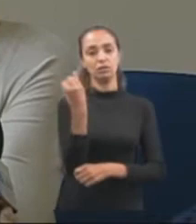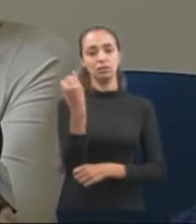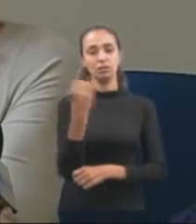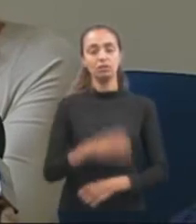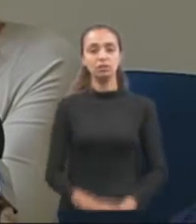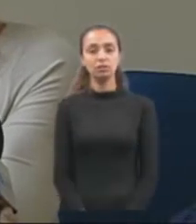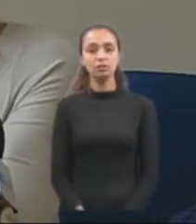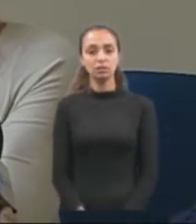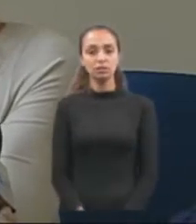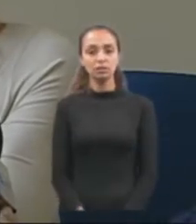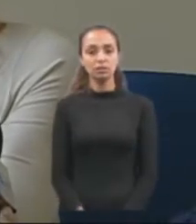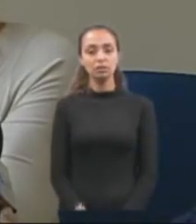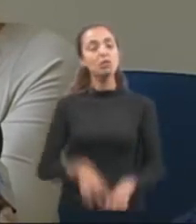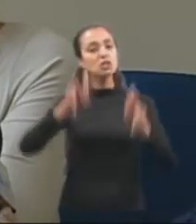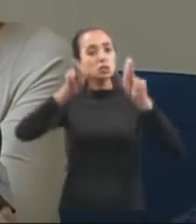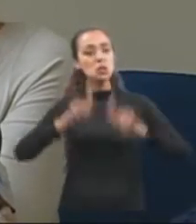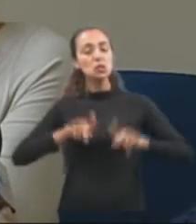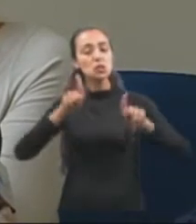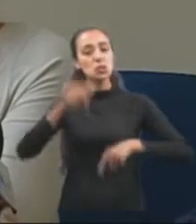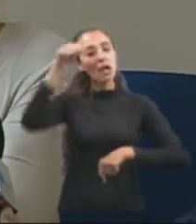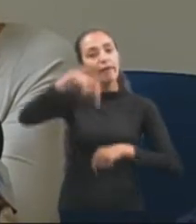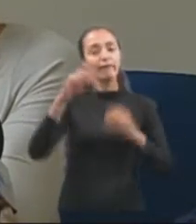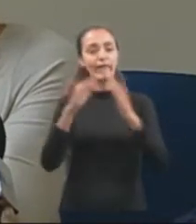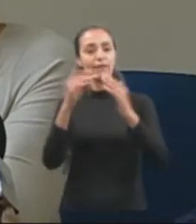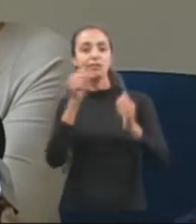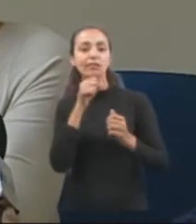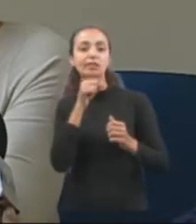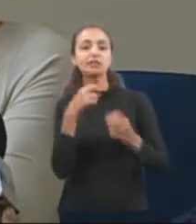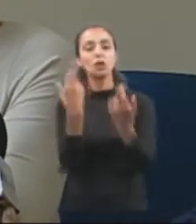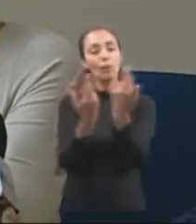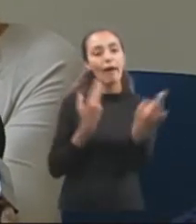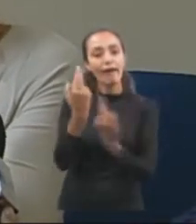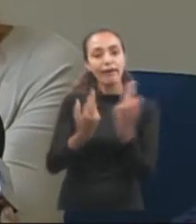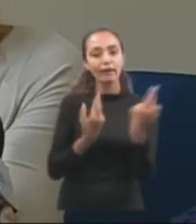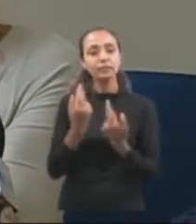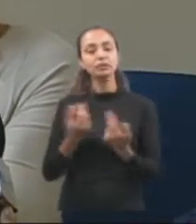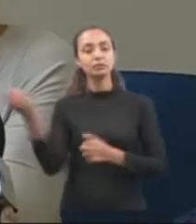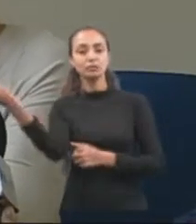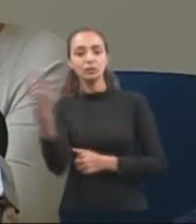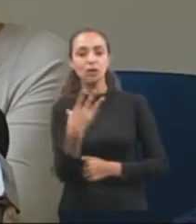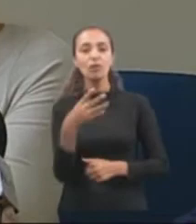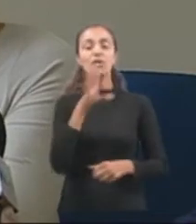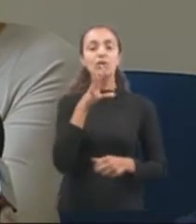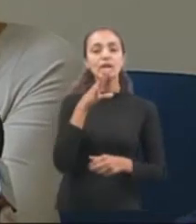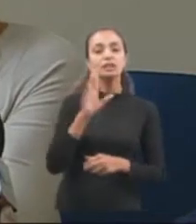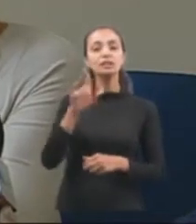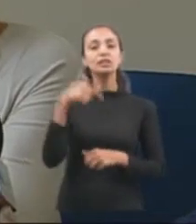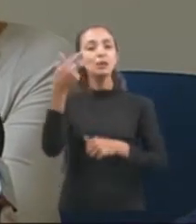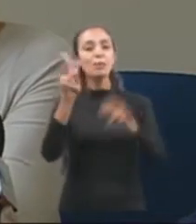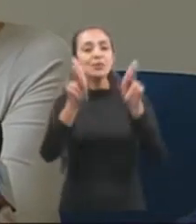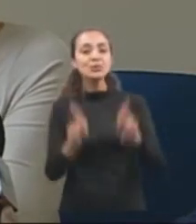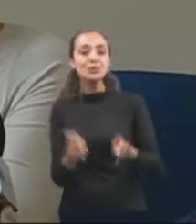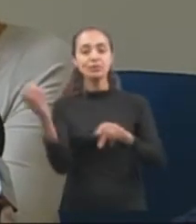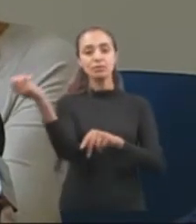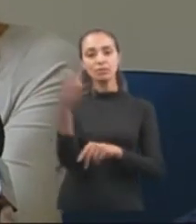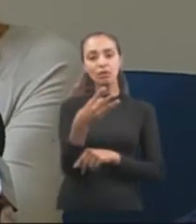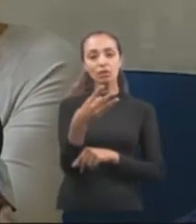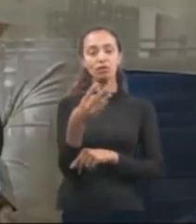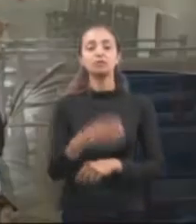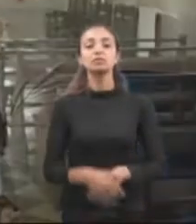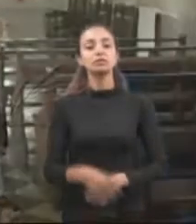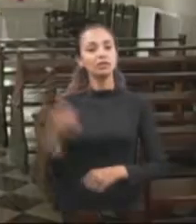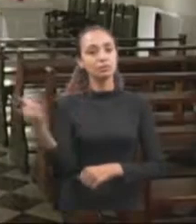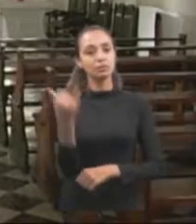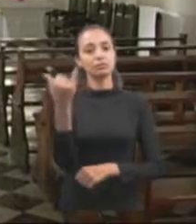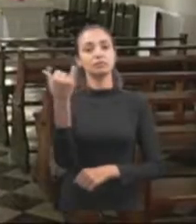dos nossos moradores terem, fazerem novas relações, conhecerem novas pessoas, criarem novos afetos, que isso é bem